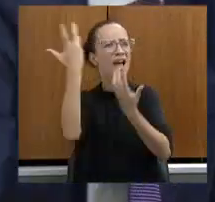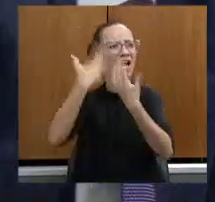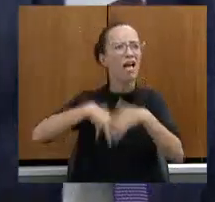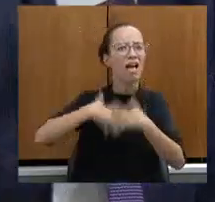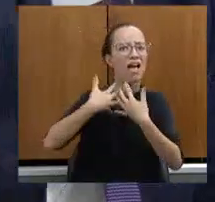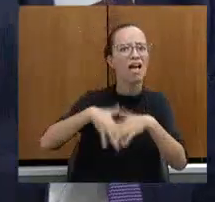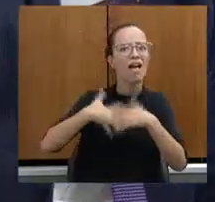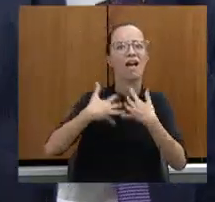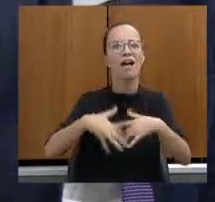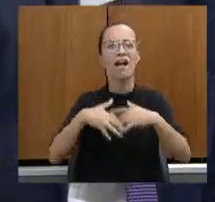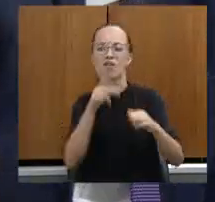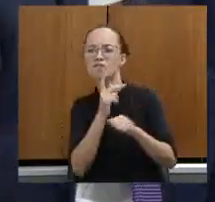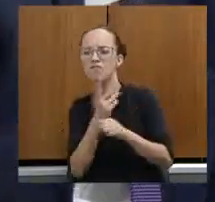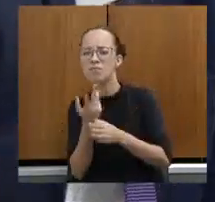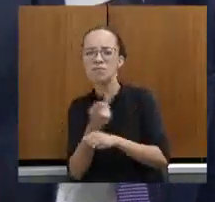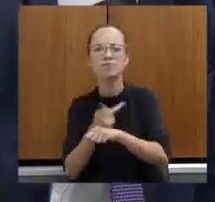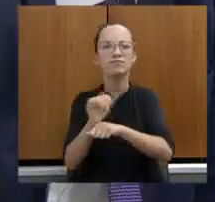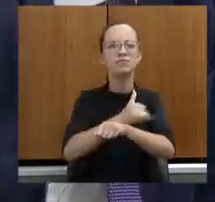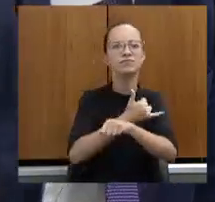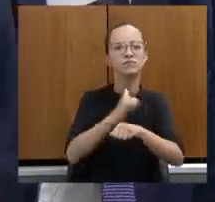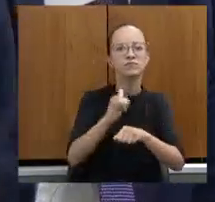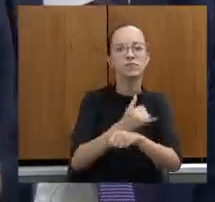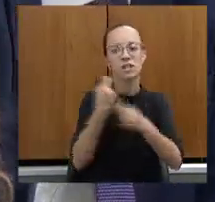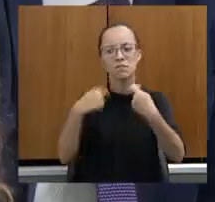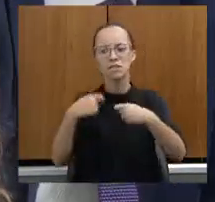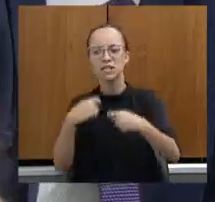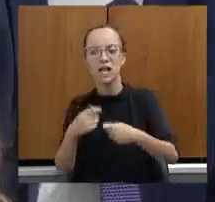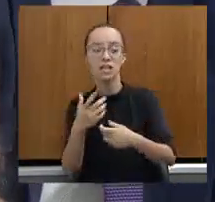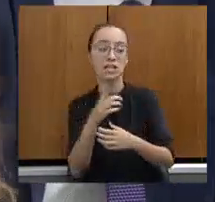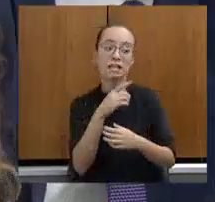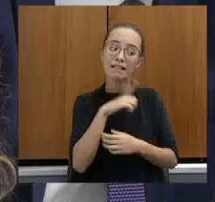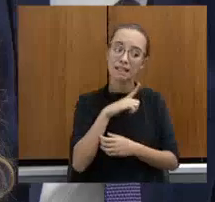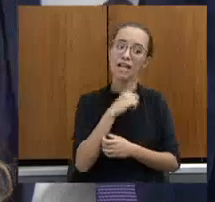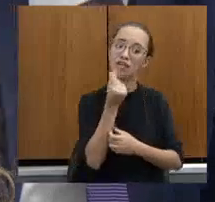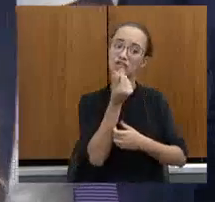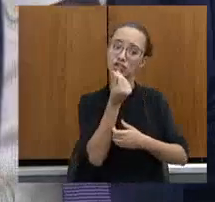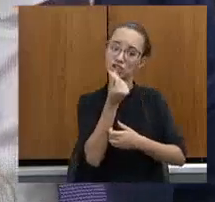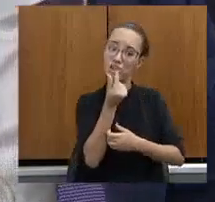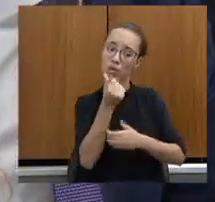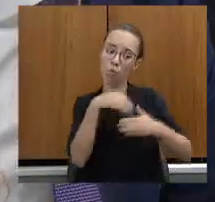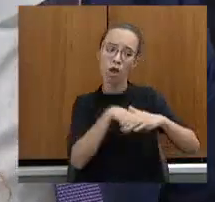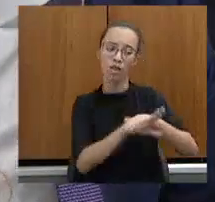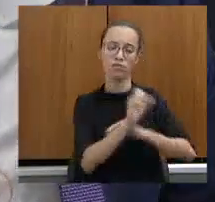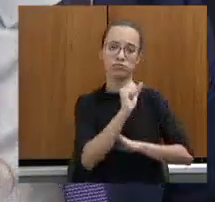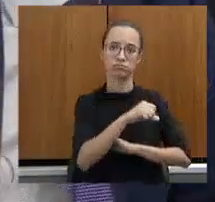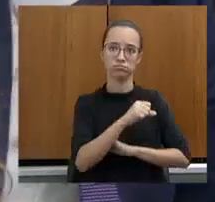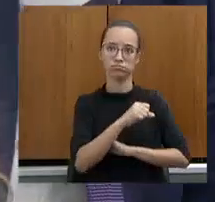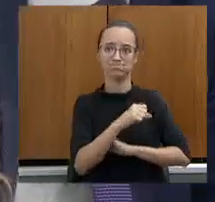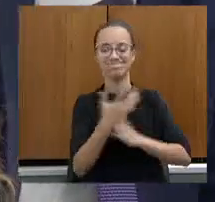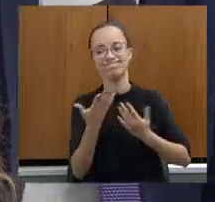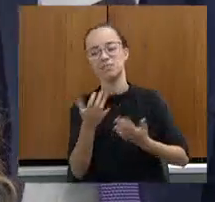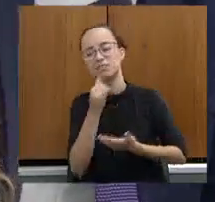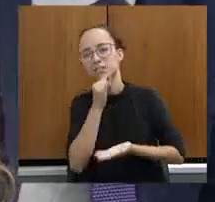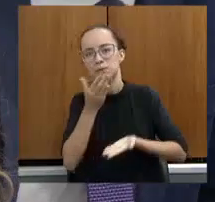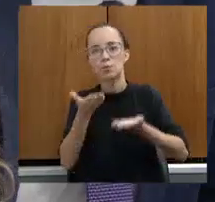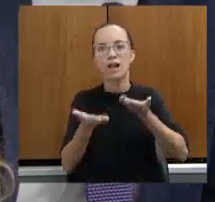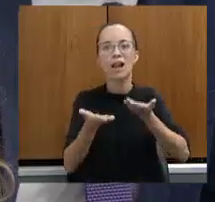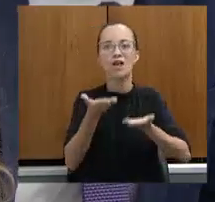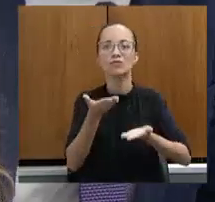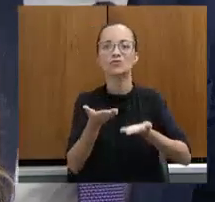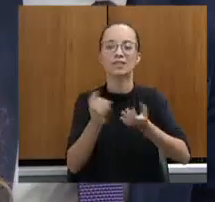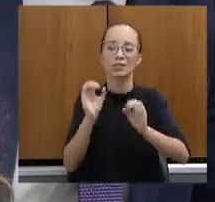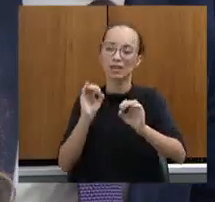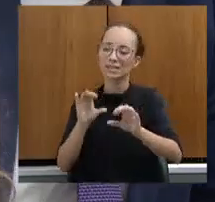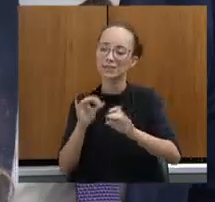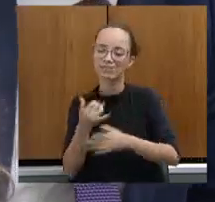considerando a realidade a necessidade e ter dinheiro em caixa Eu lamento que nós tenhamos este balanço na educação